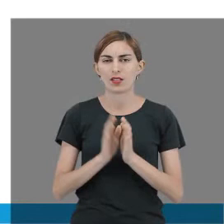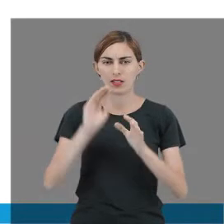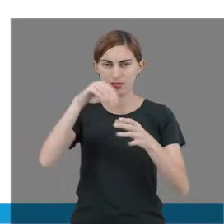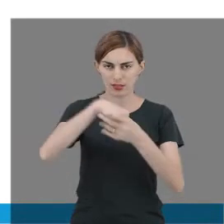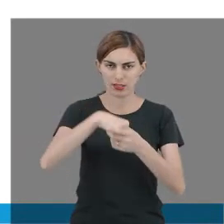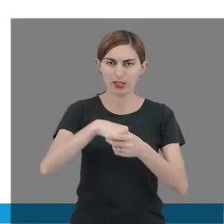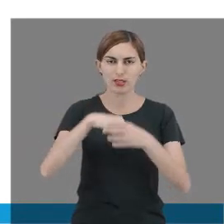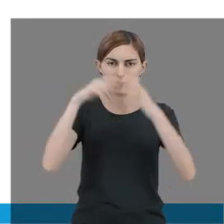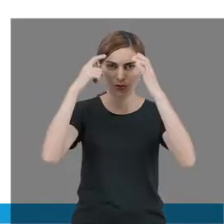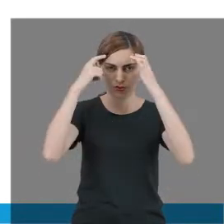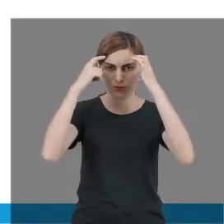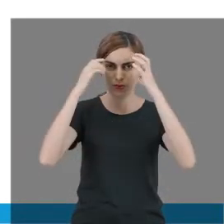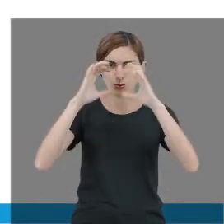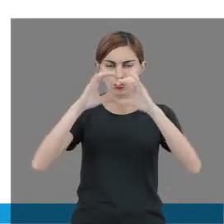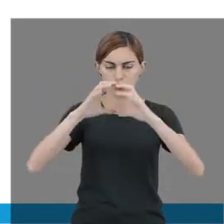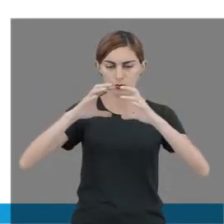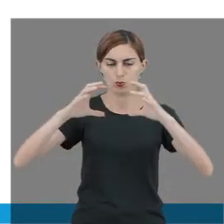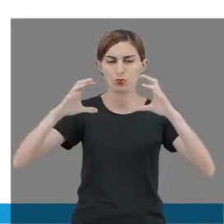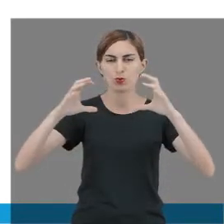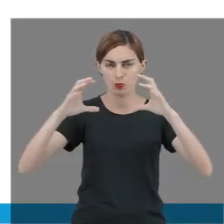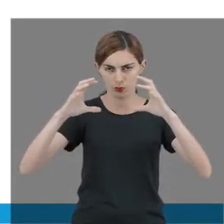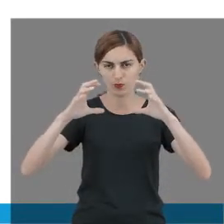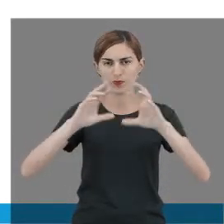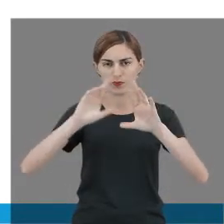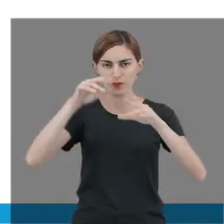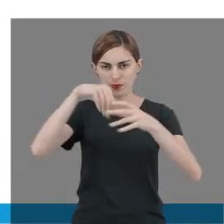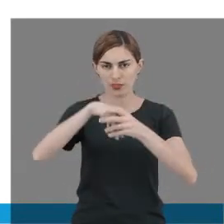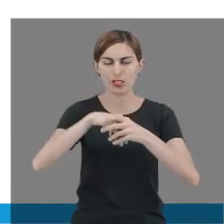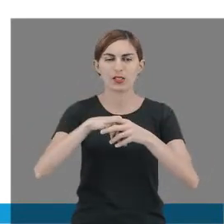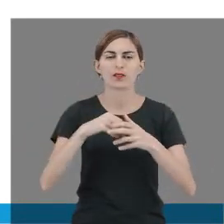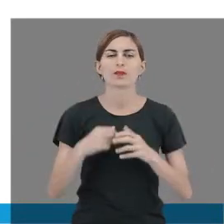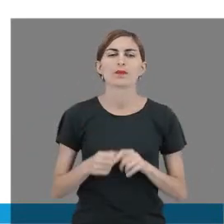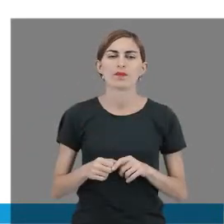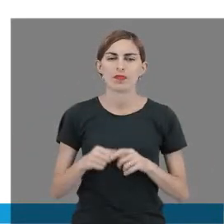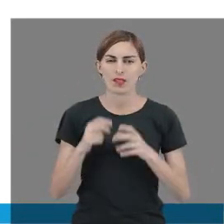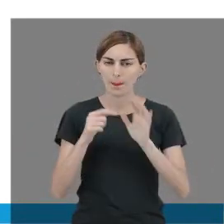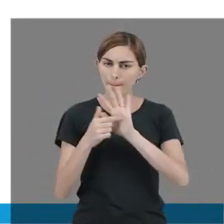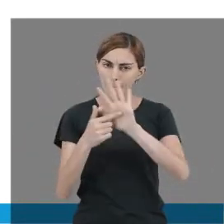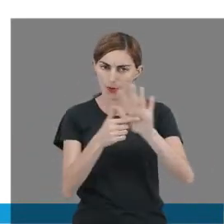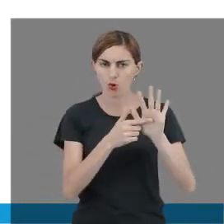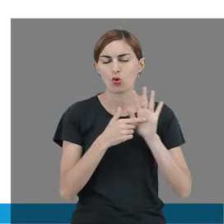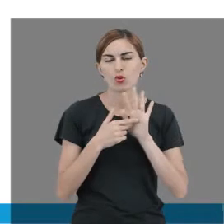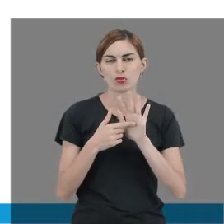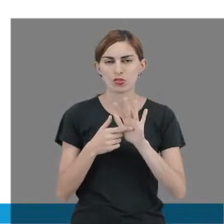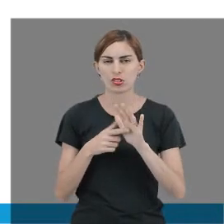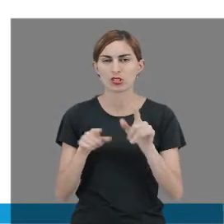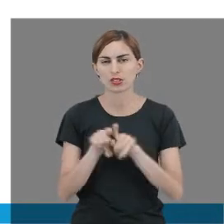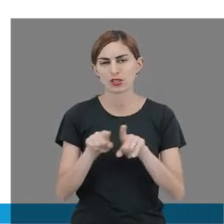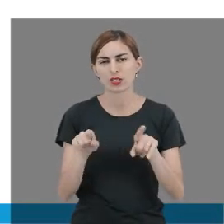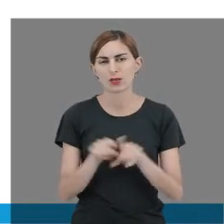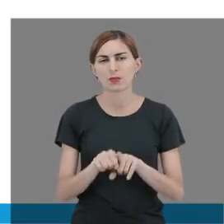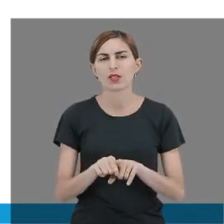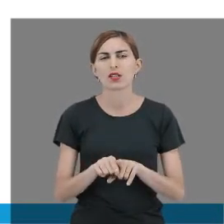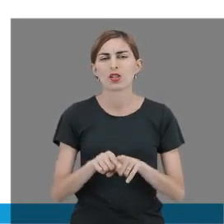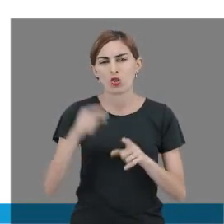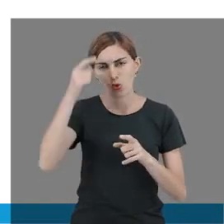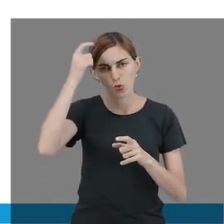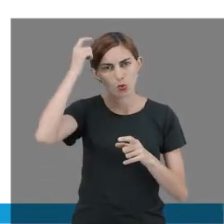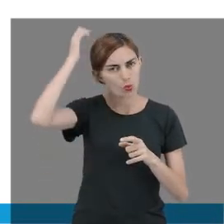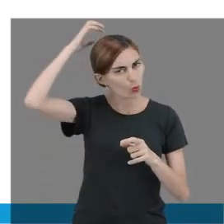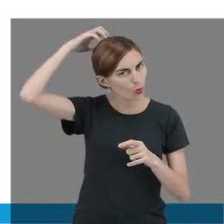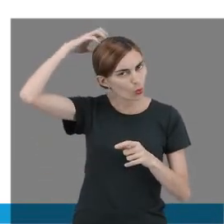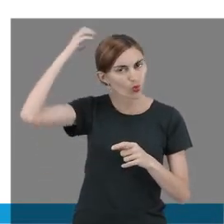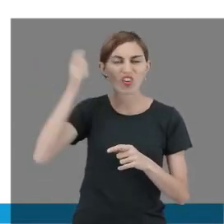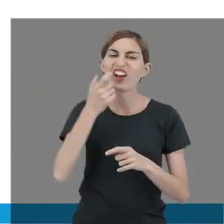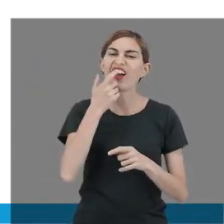intraútero, a pele terminou crescendo e depois ela fica em excesso, mas isso vai desaparecendo com a idade. E essa proeminência desse ossinho aqui, que a gente